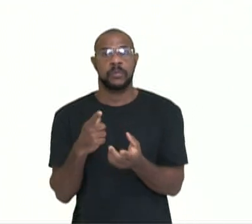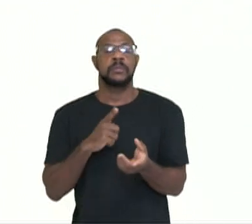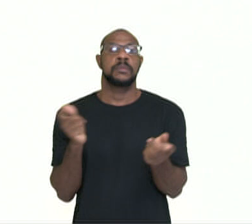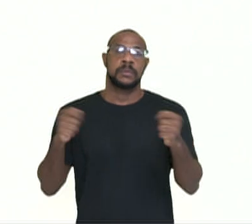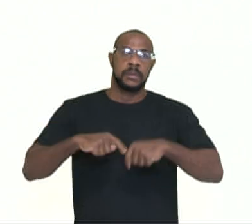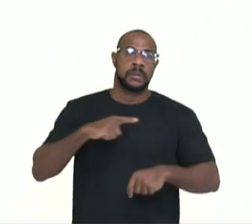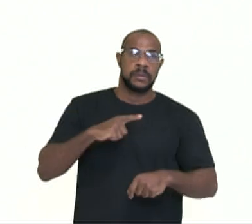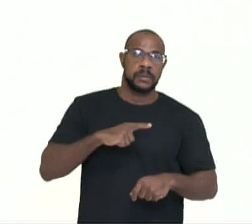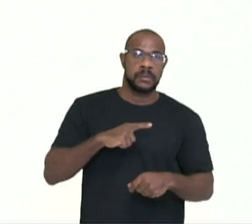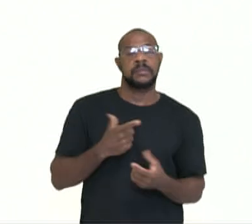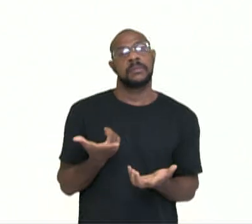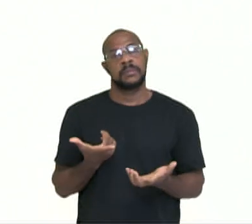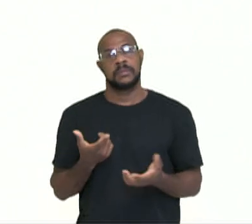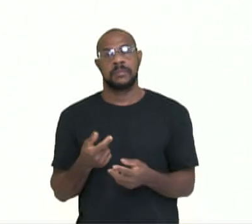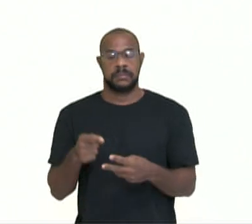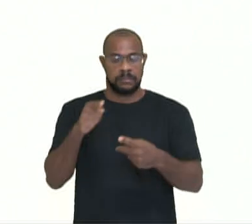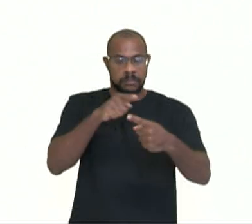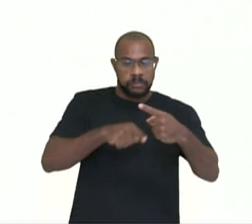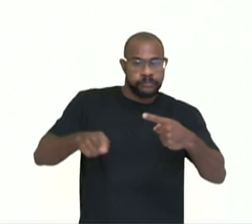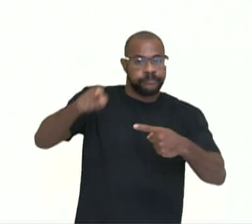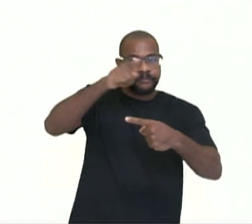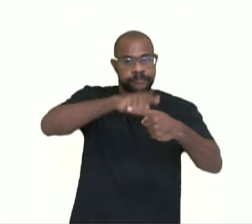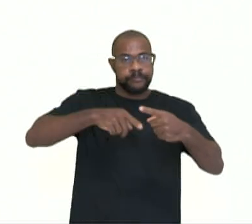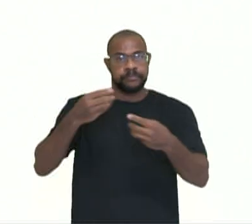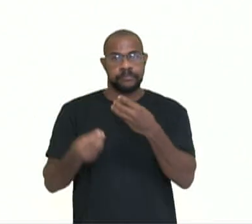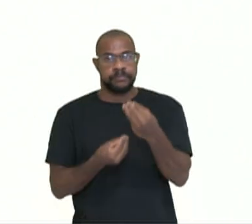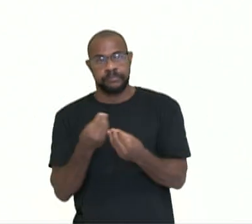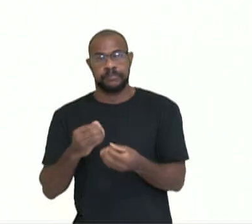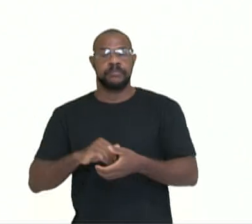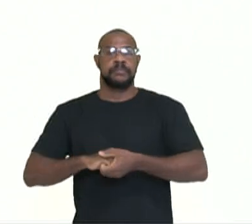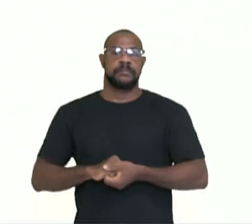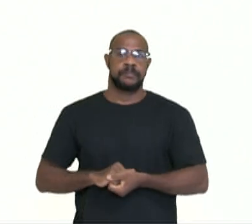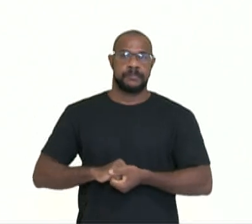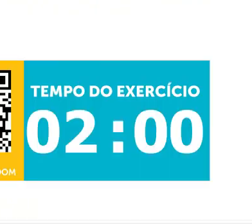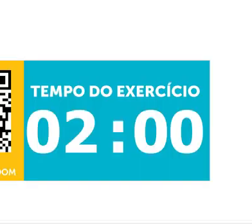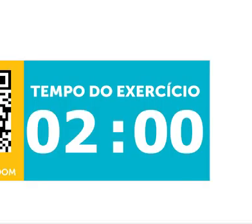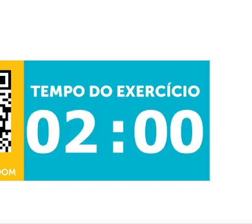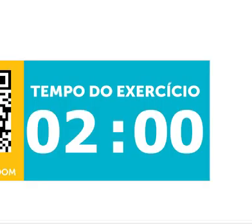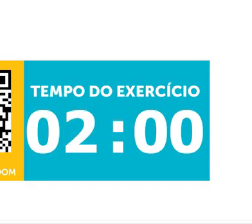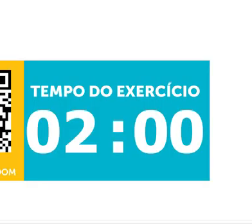está, segundo, a qual arco ele é congruo.